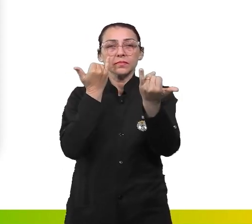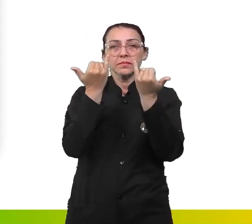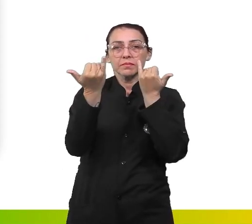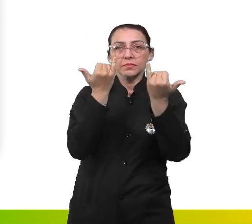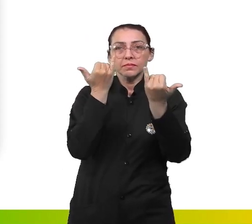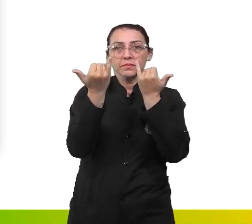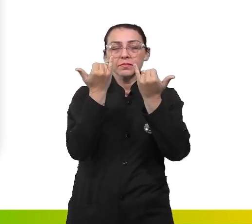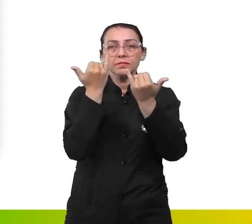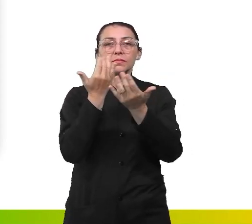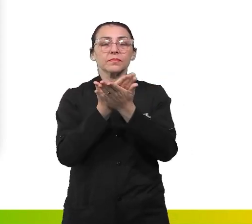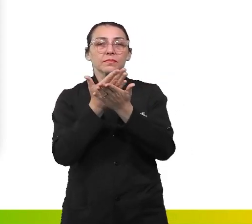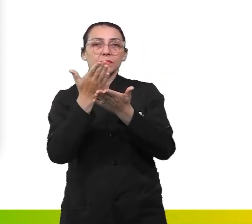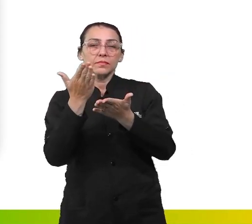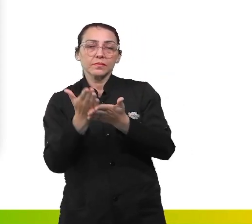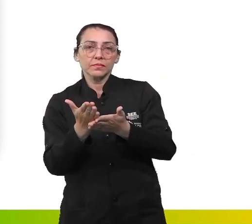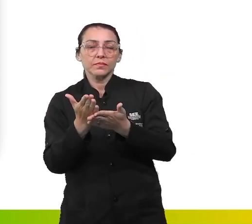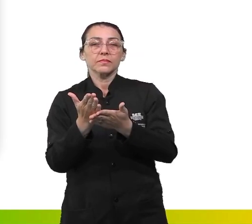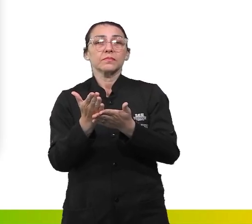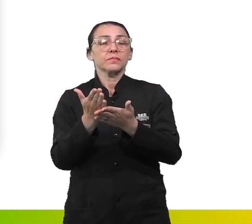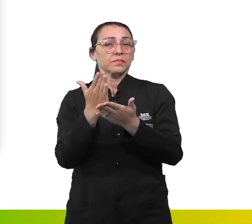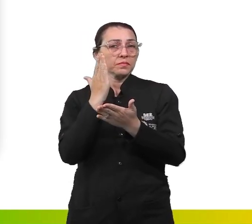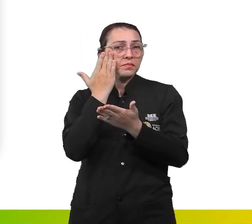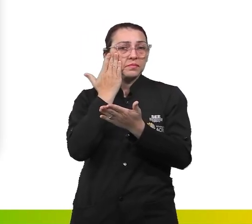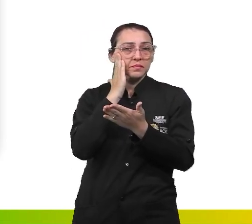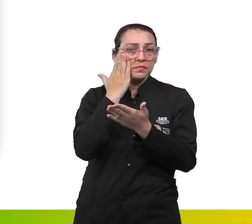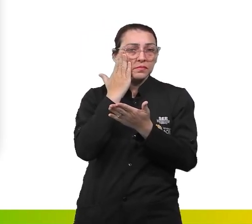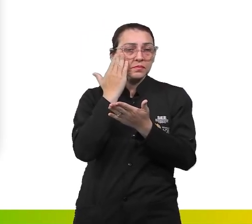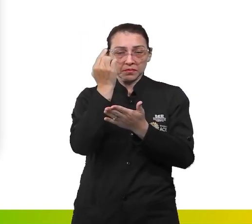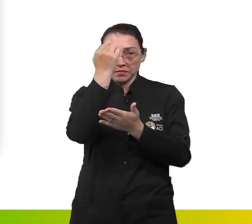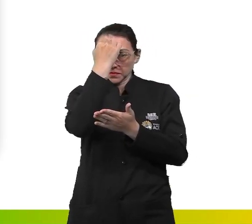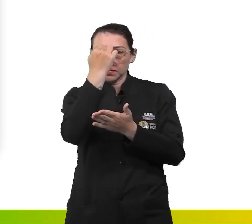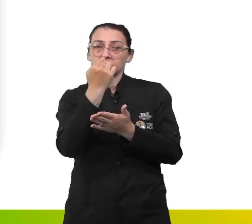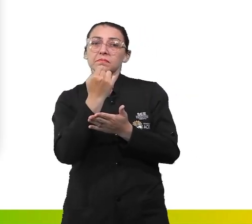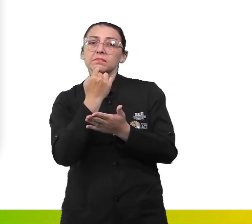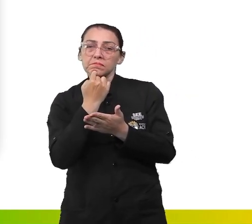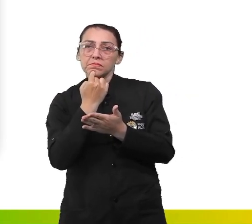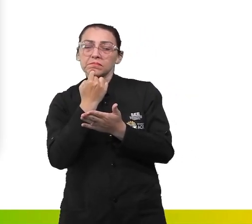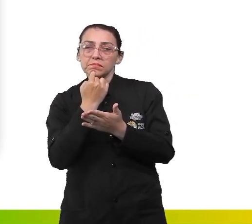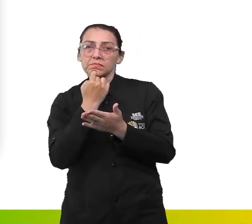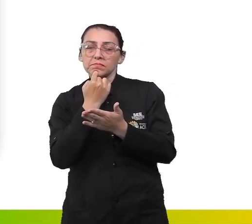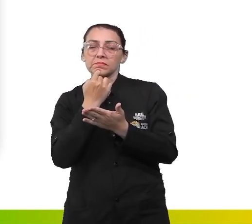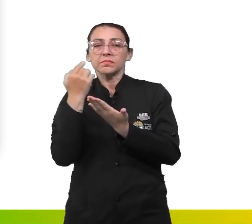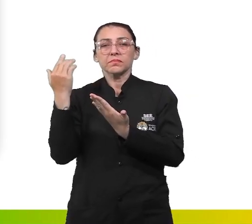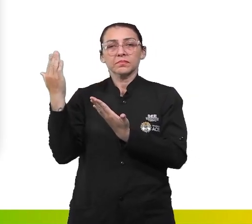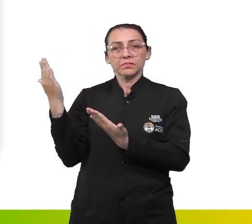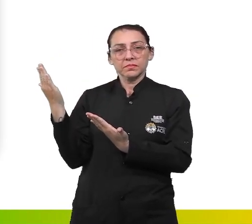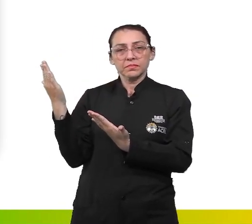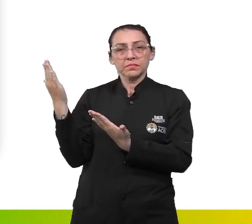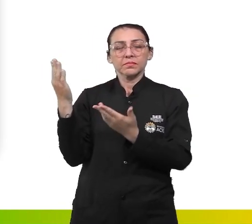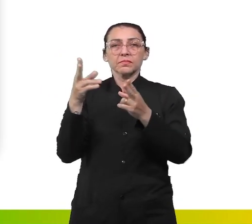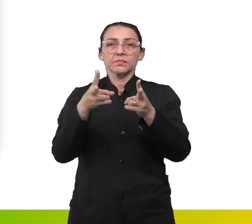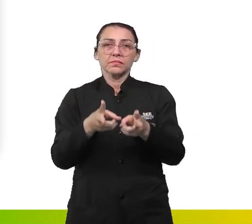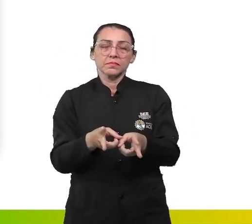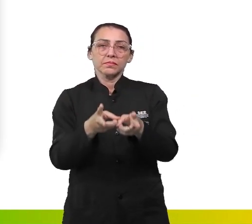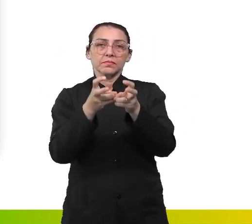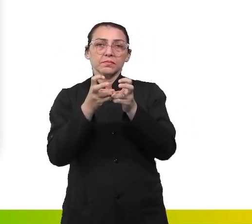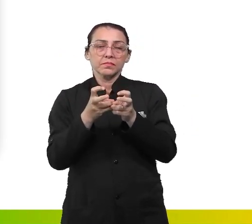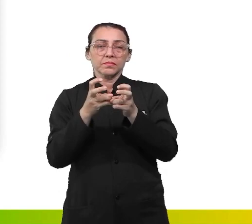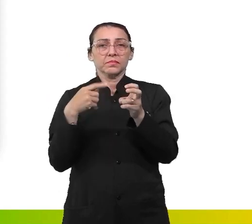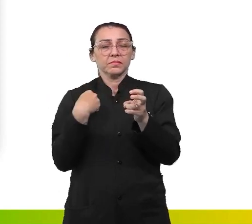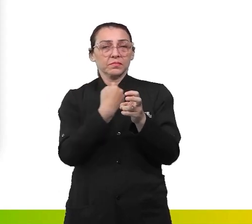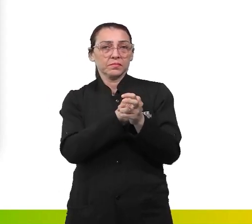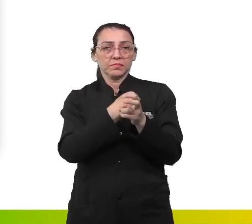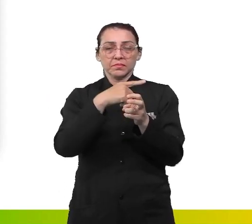informações e vamos começar interpretando a imagem. Nessa imagem, vocês podem observar que